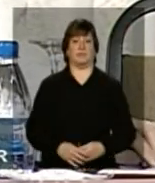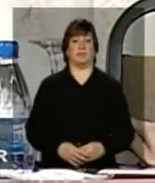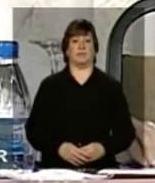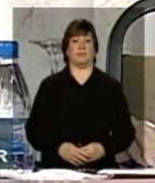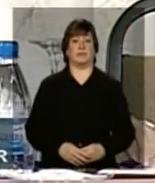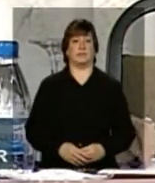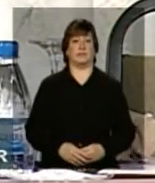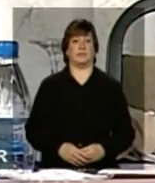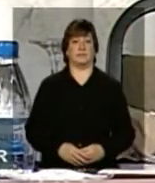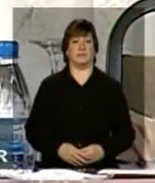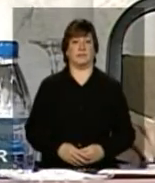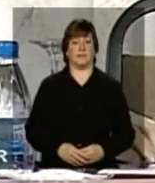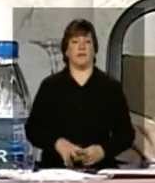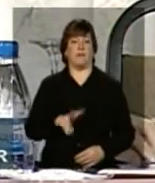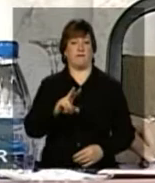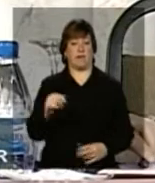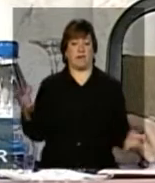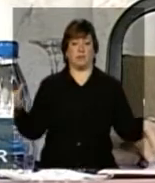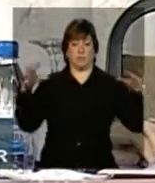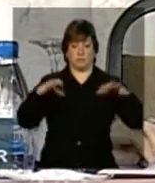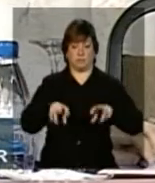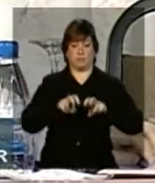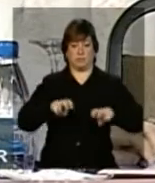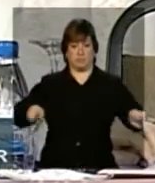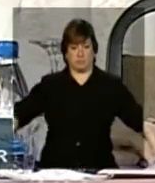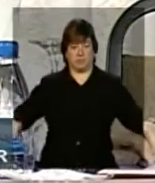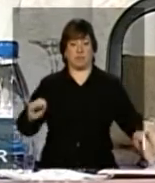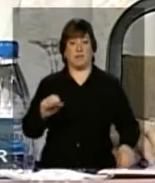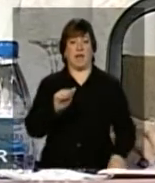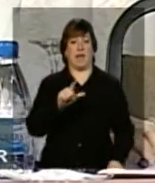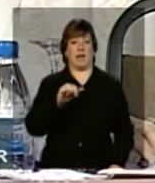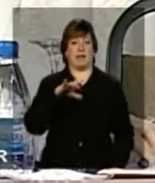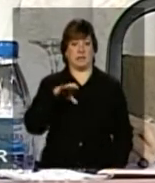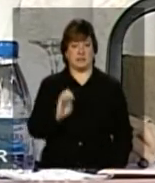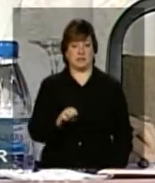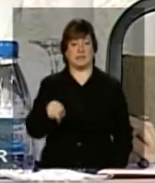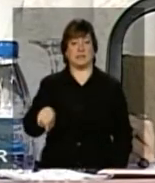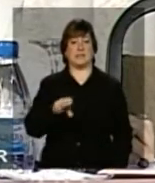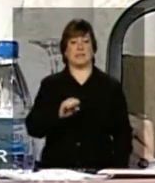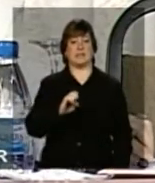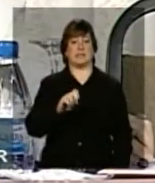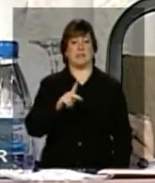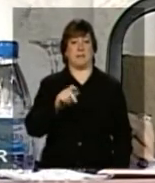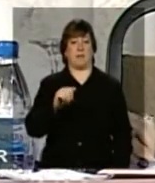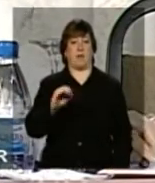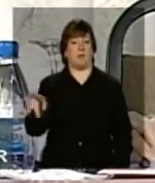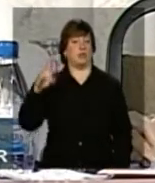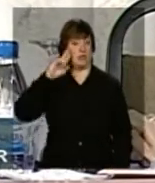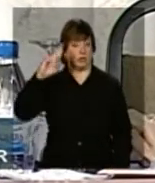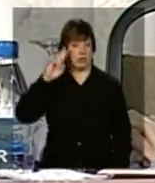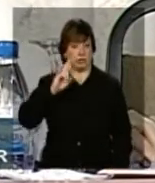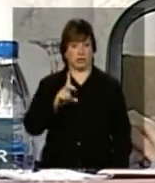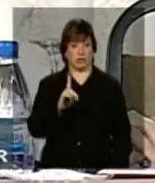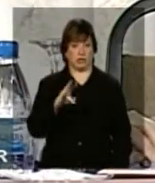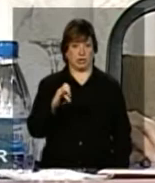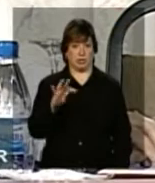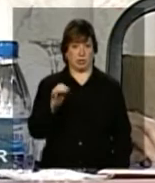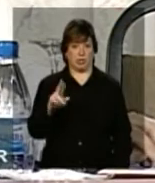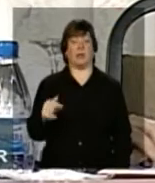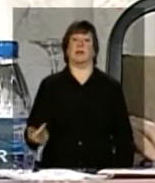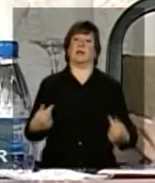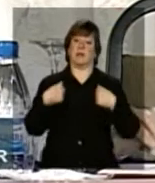será composta pela Alice Bachelet da CEPAL, diretora da CEPAL,